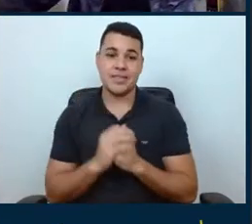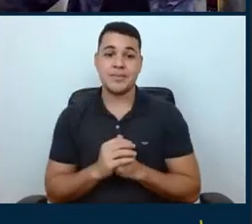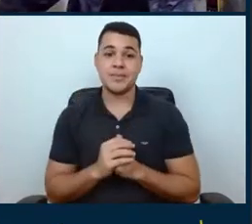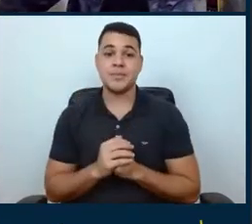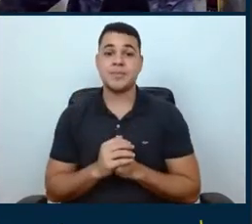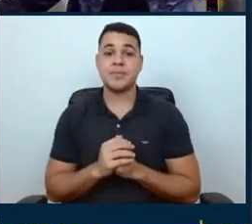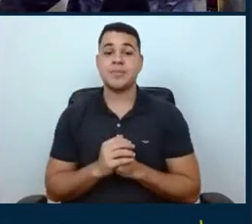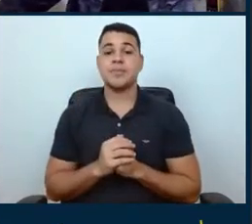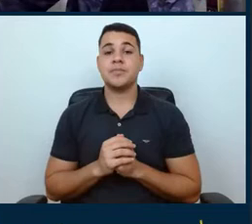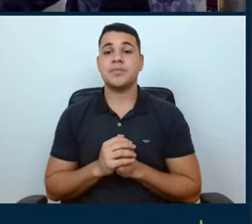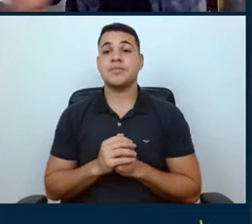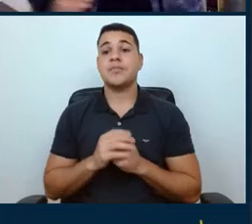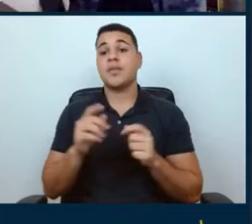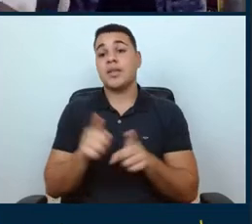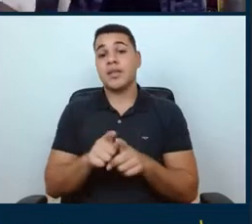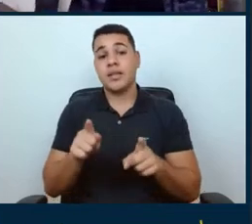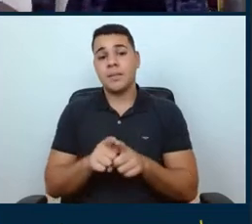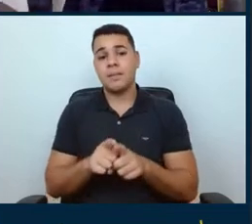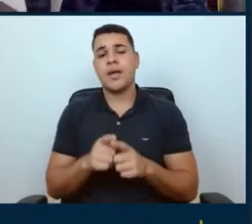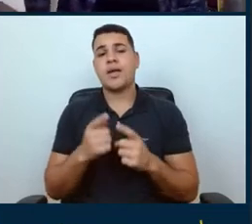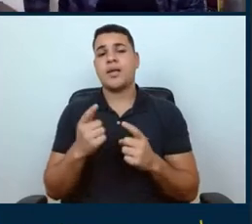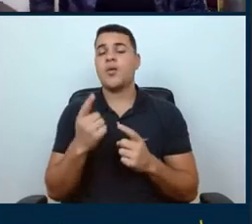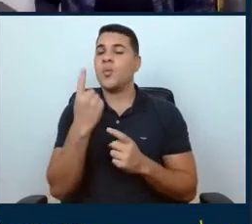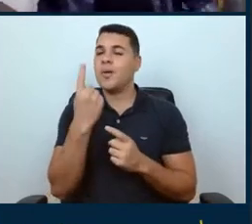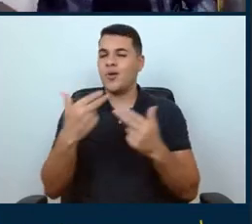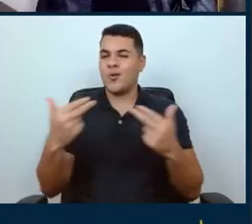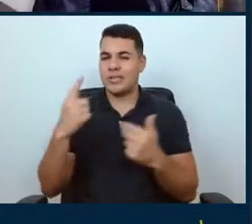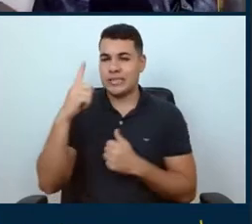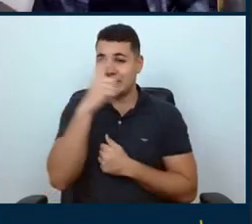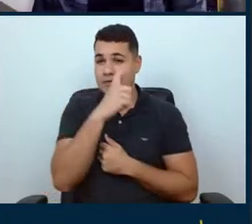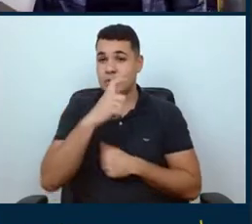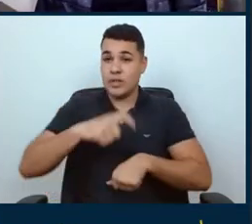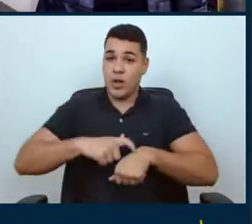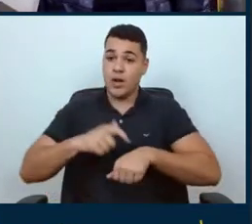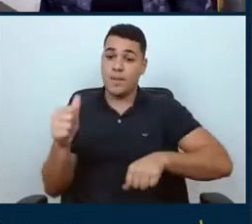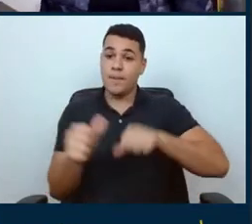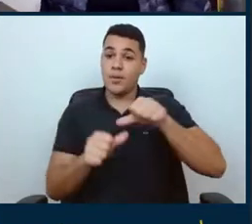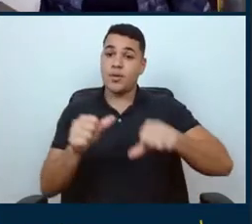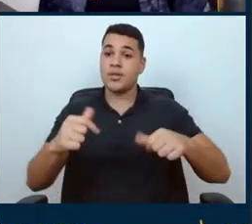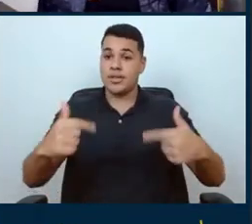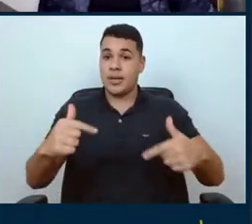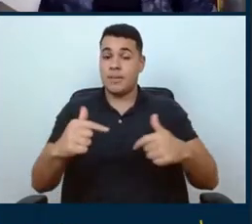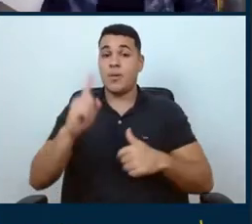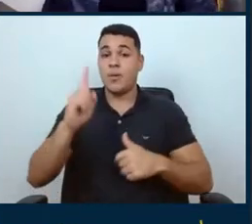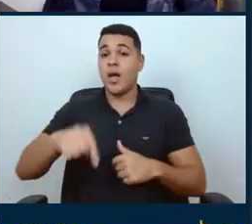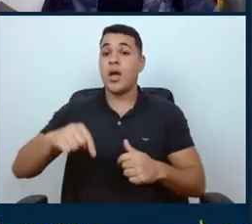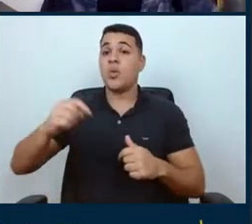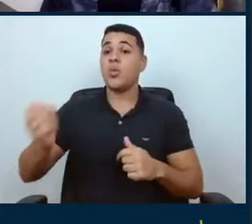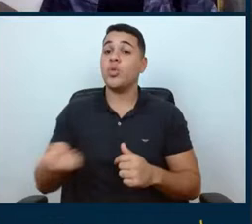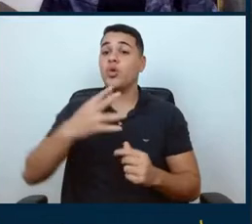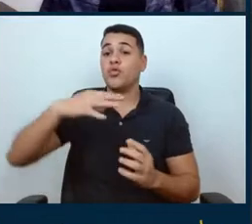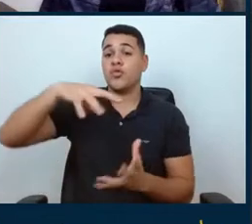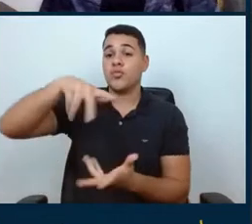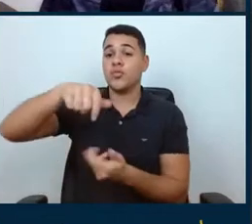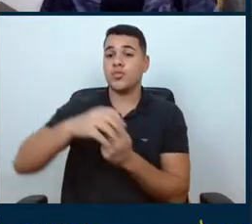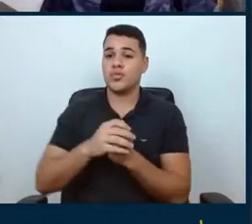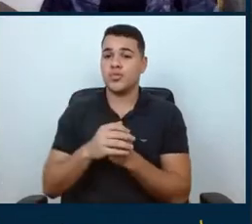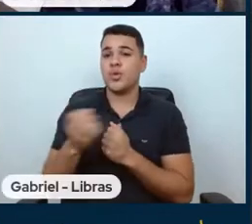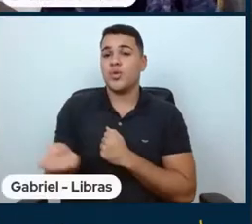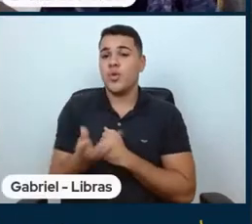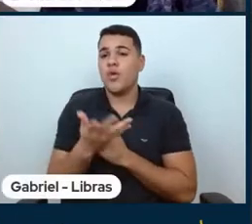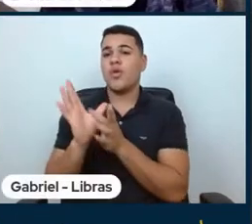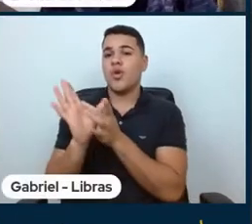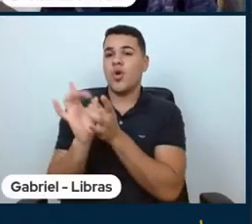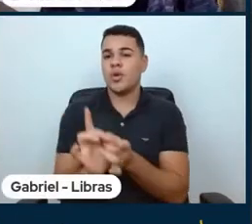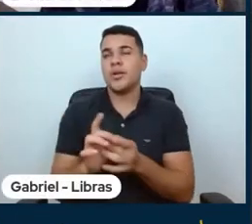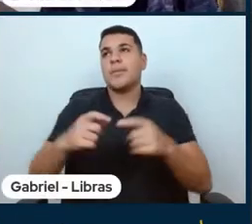Outra coisa também, assim, difícil na transição de carreira é esse novo mundo, né? Esse novo contexto. Você tem que estudar muito,